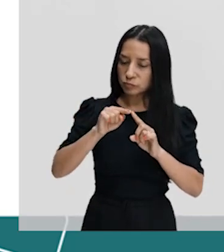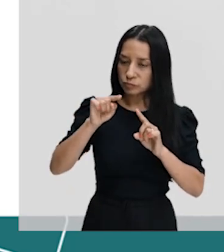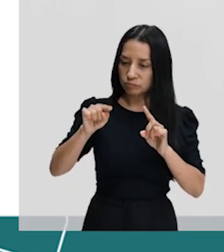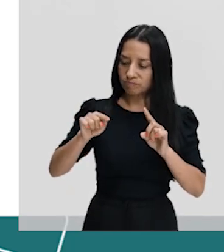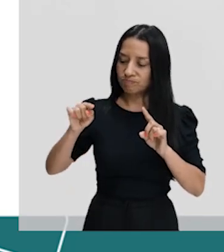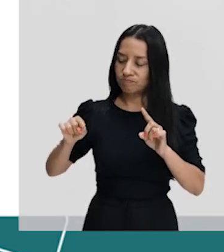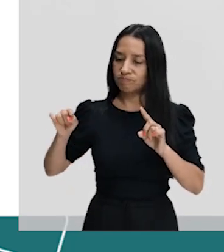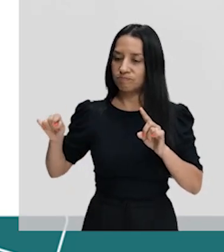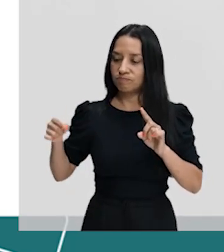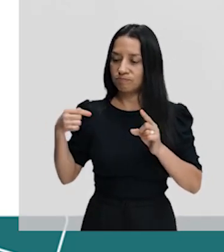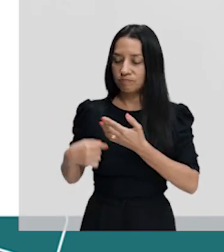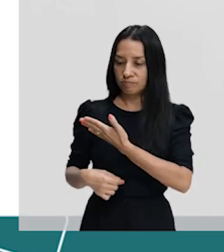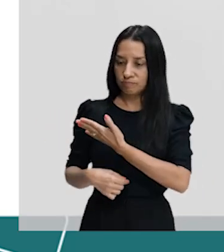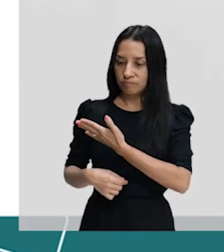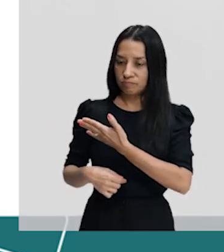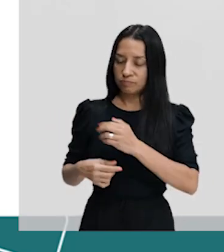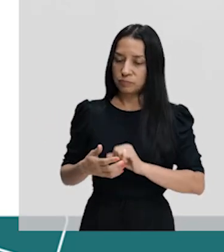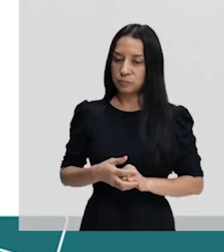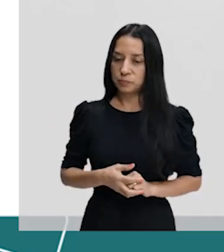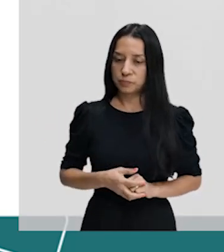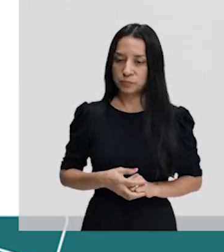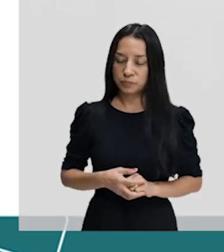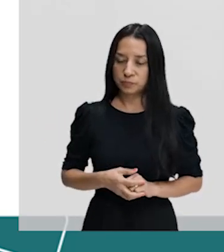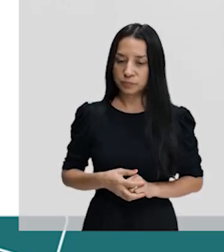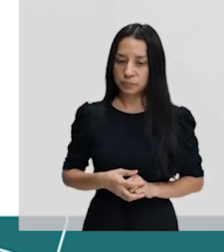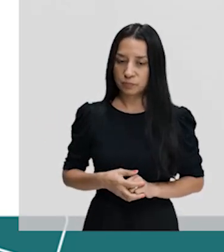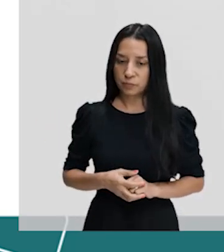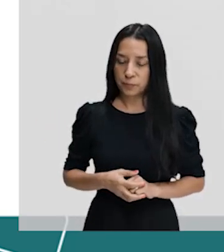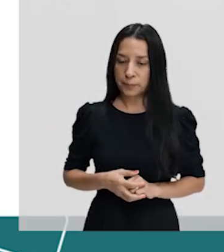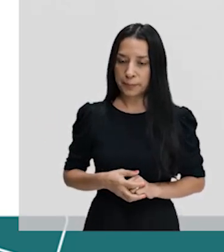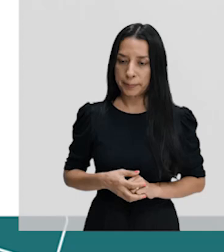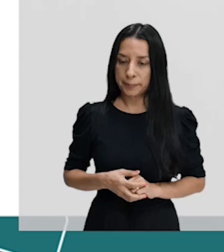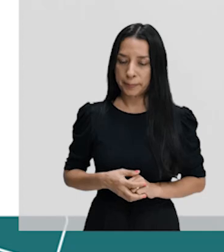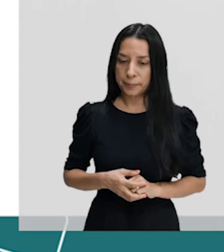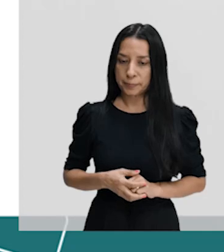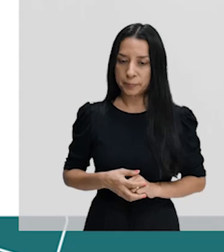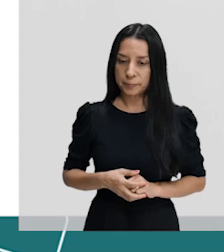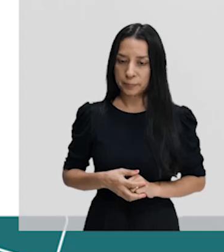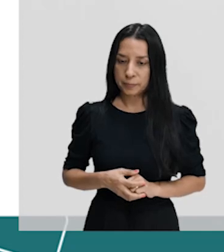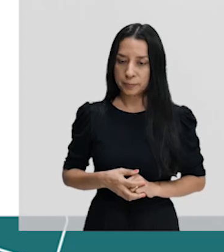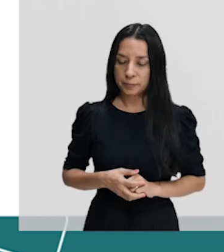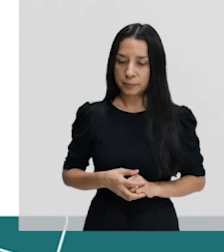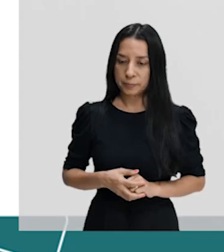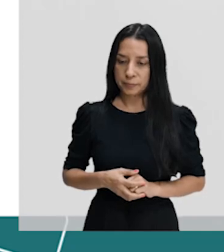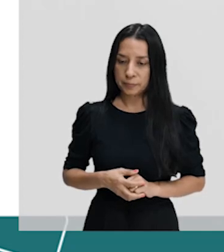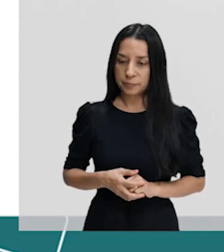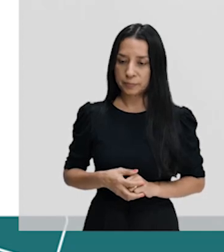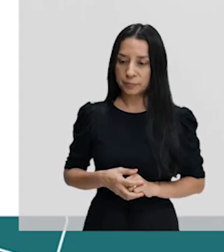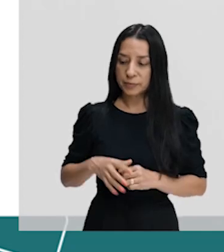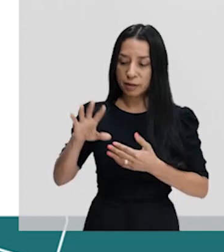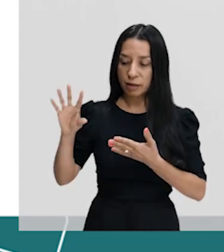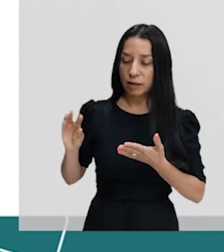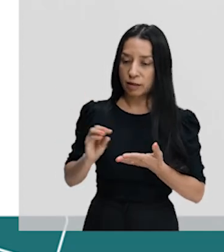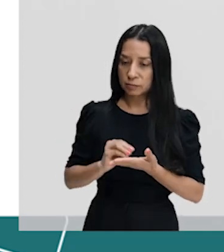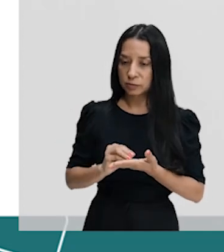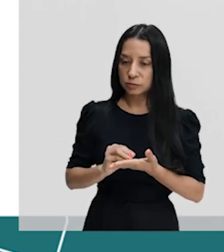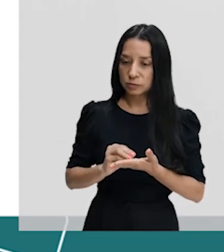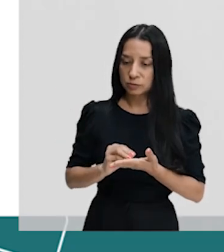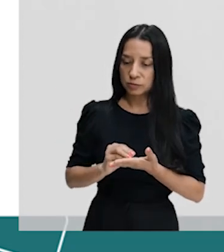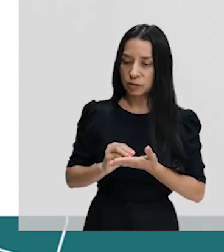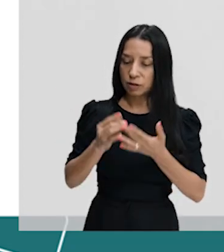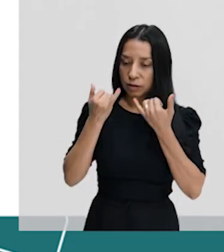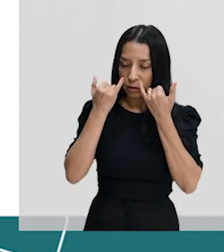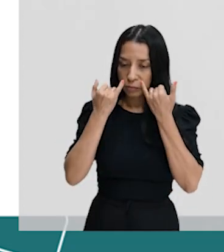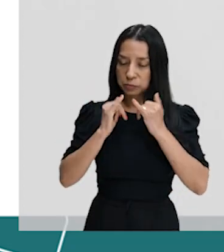ondas realiza um movimento vibratório com frequência de 10 Hertz Então logo colocar aqui a frequência